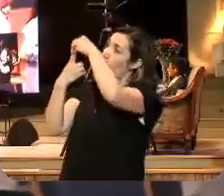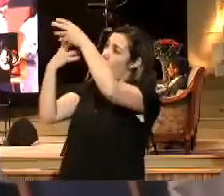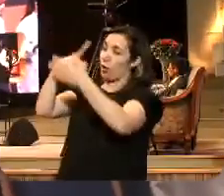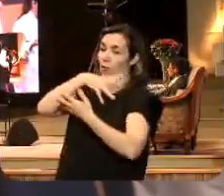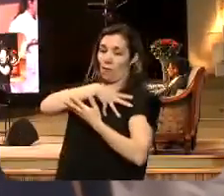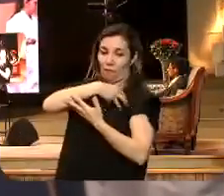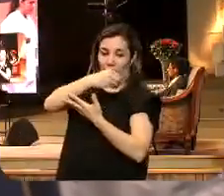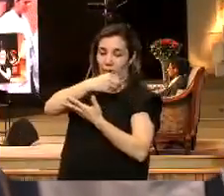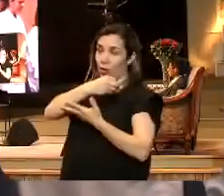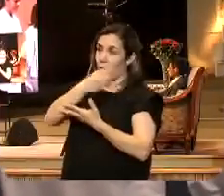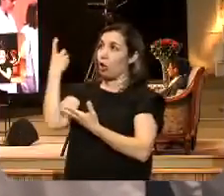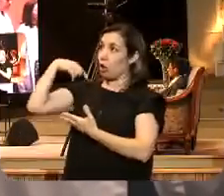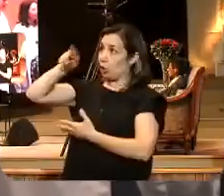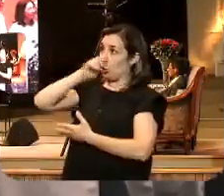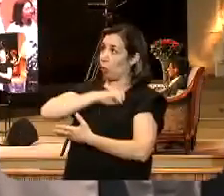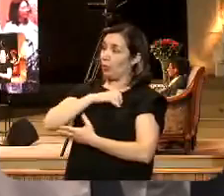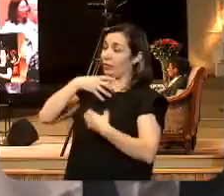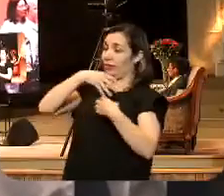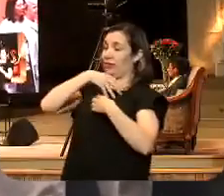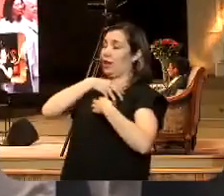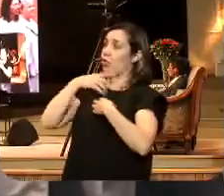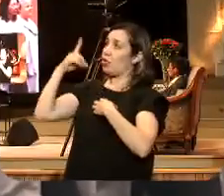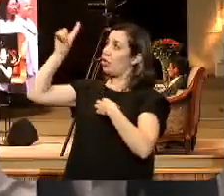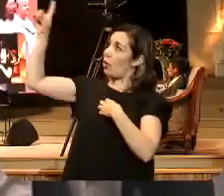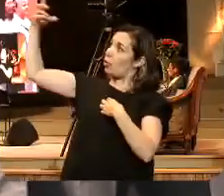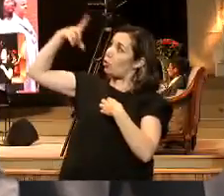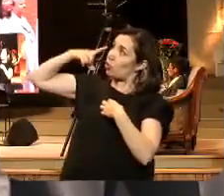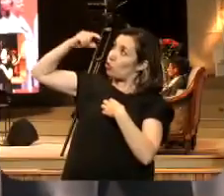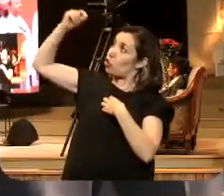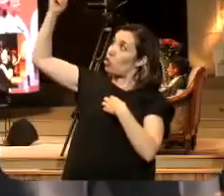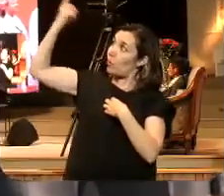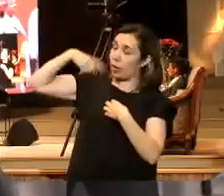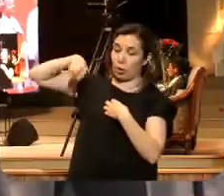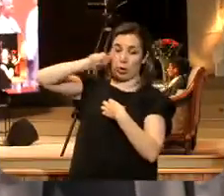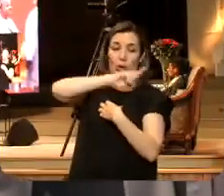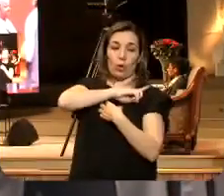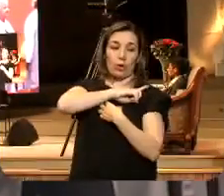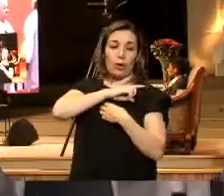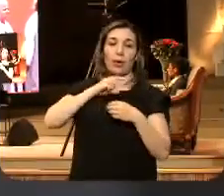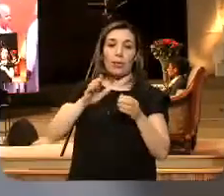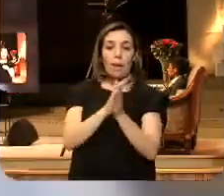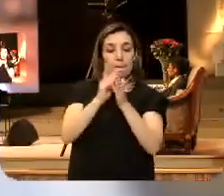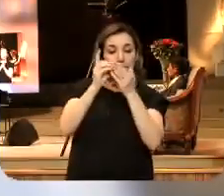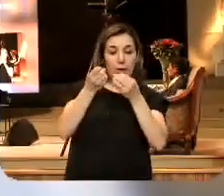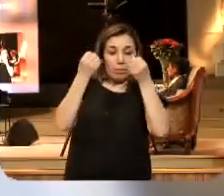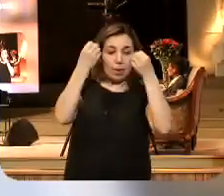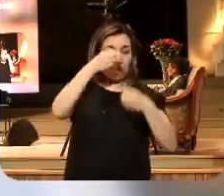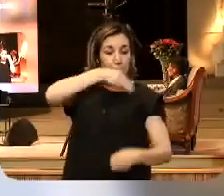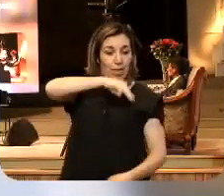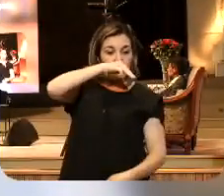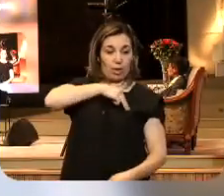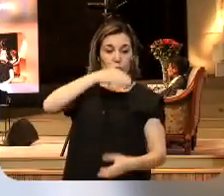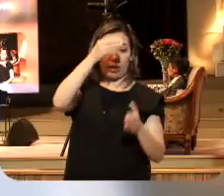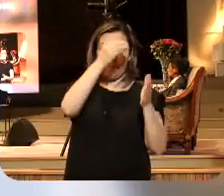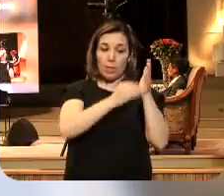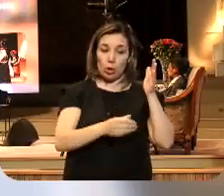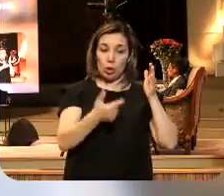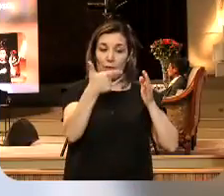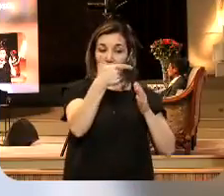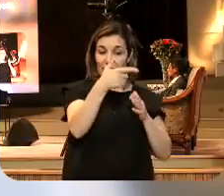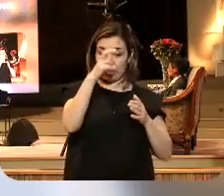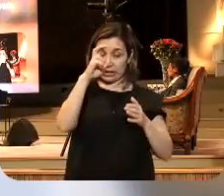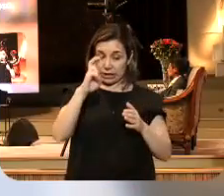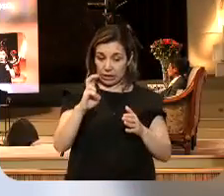o nosso chamado. Usando um trecho da Bíblia, Mateus 25:36, estive doente e